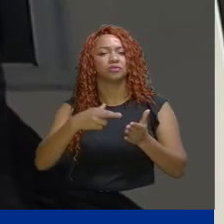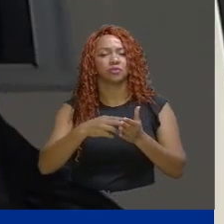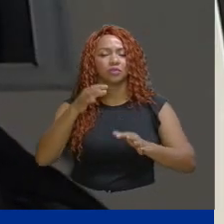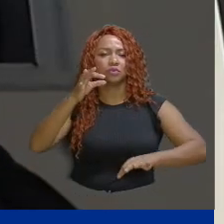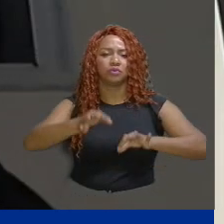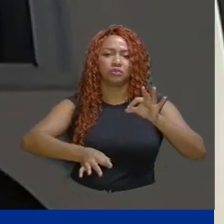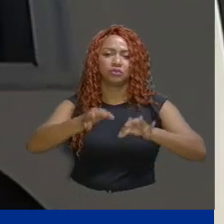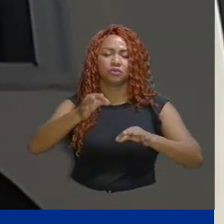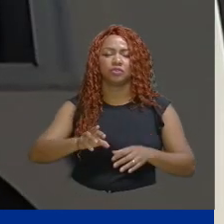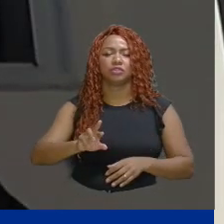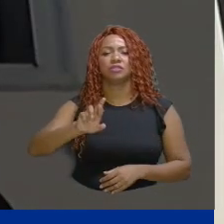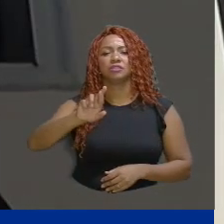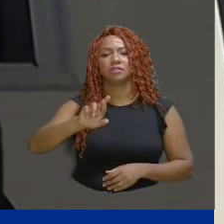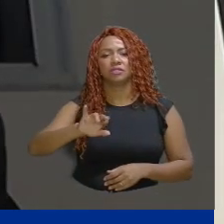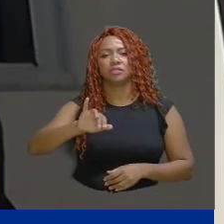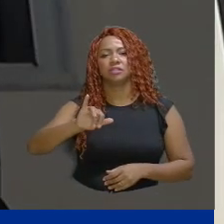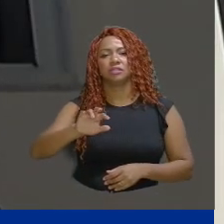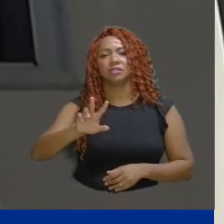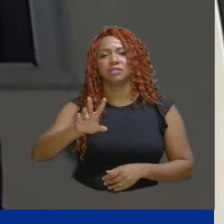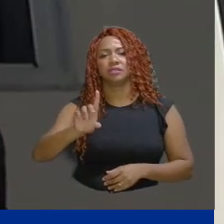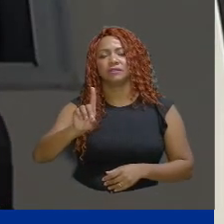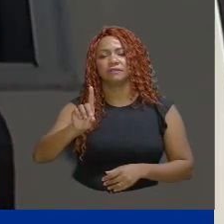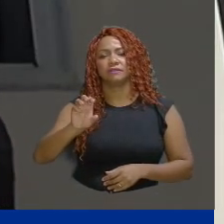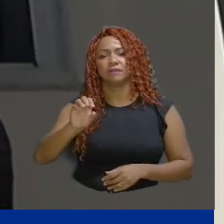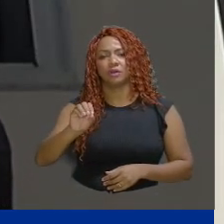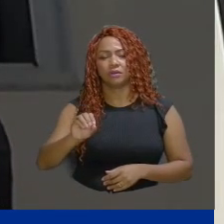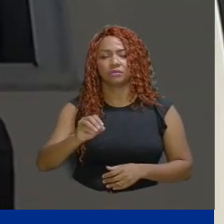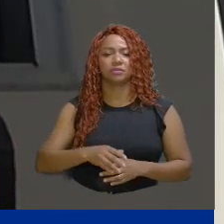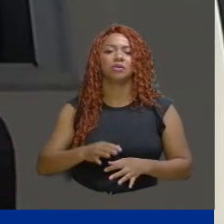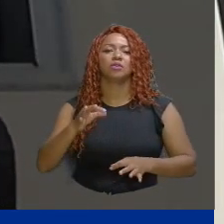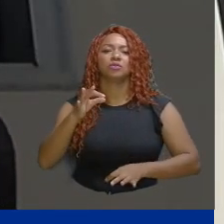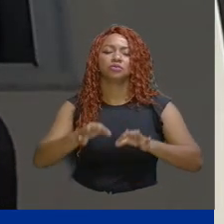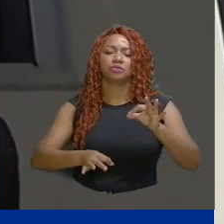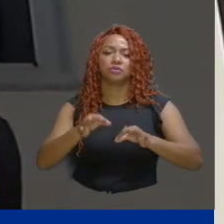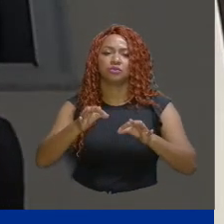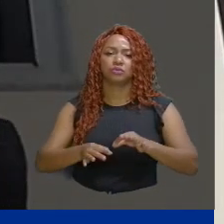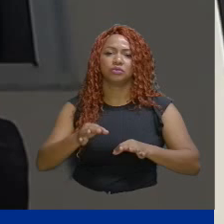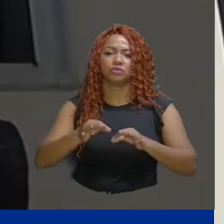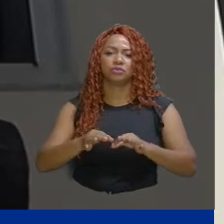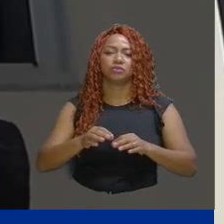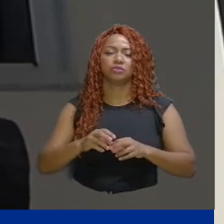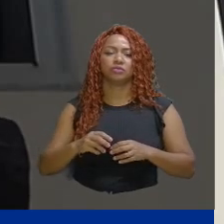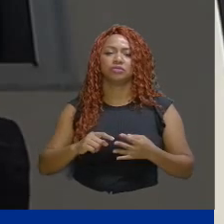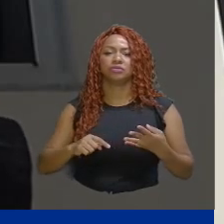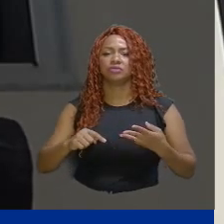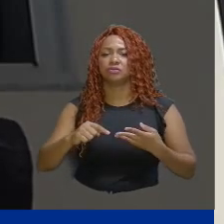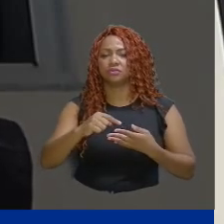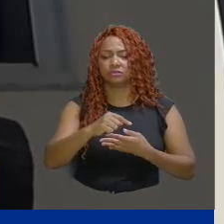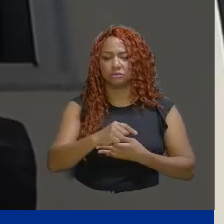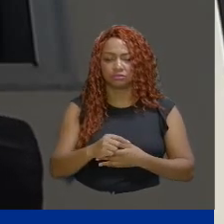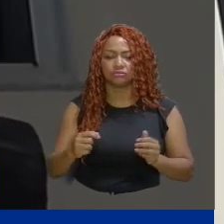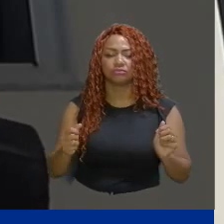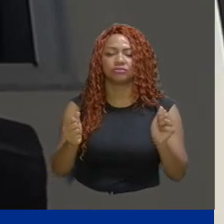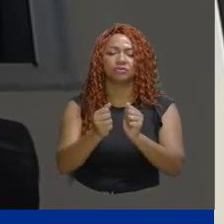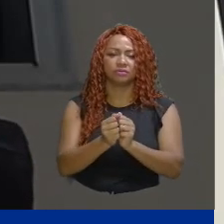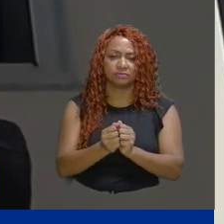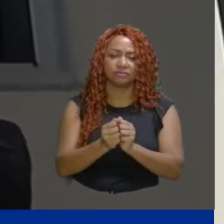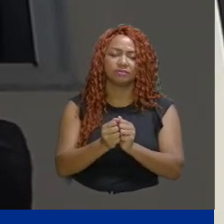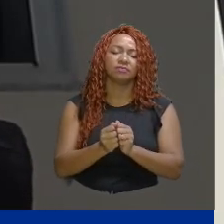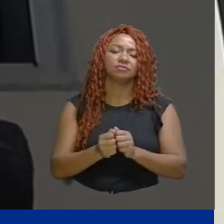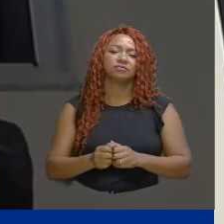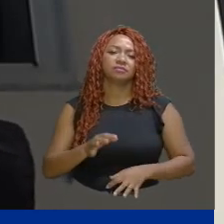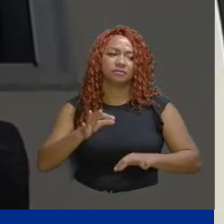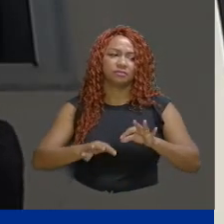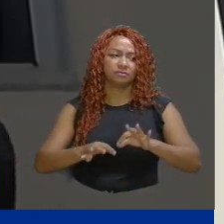eminente juiz Rivaldo Valente, e comporão a turma julgadora com ele os juízes Carmo Antônio, Anselmo Gonçalves, Tina Souza,